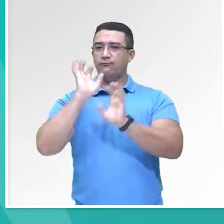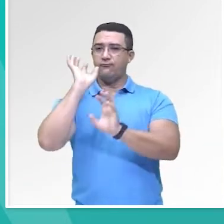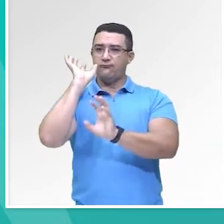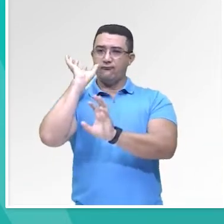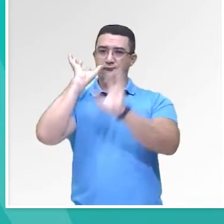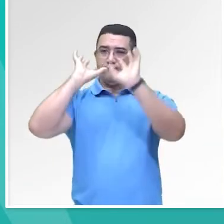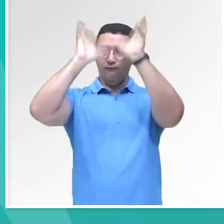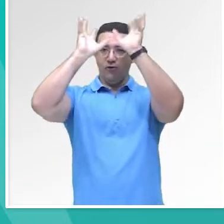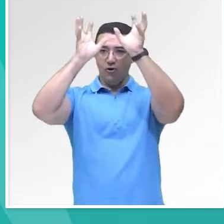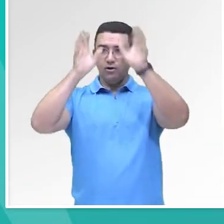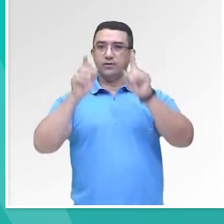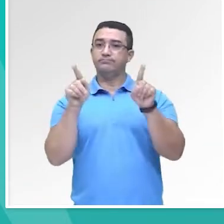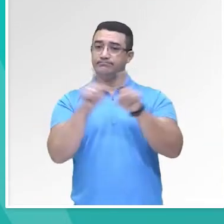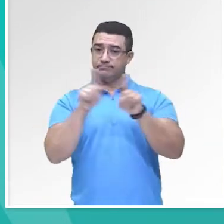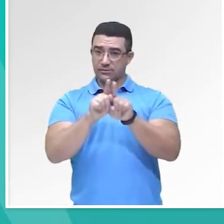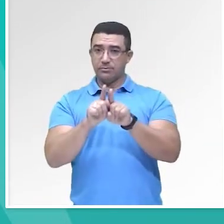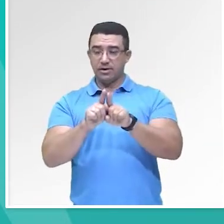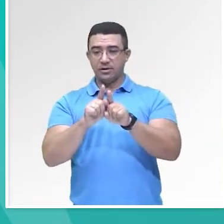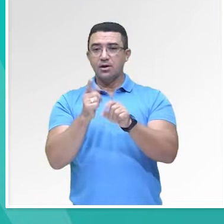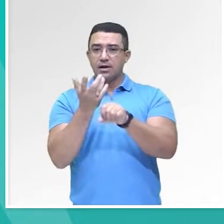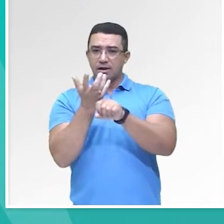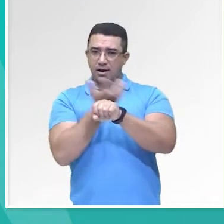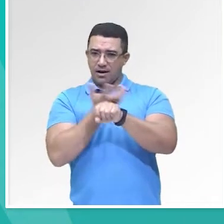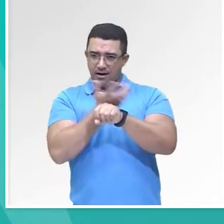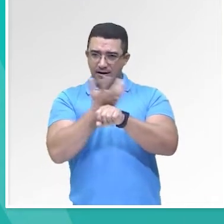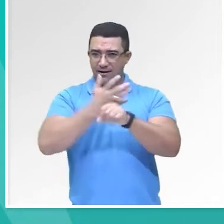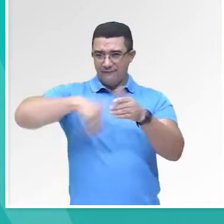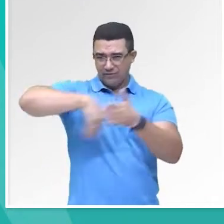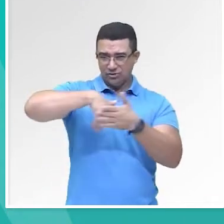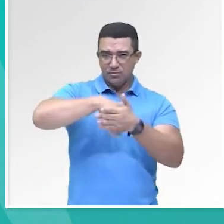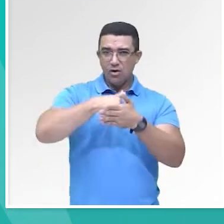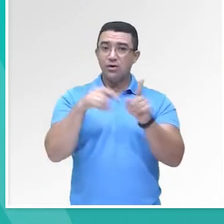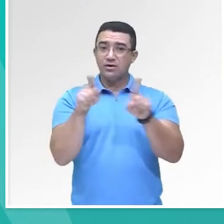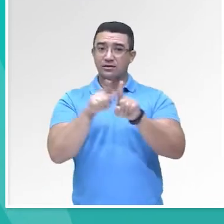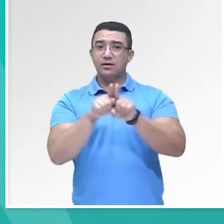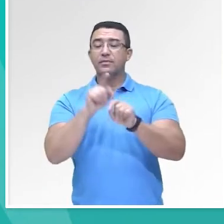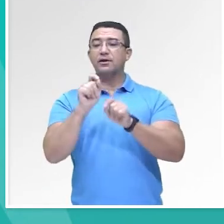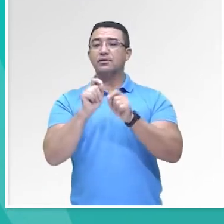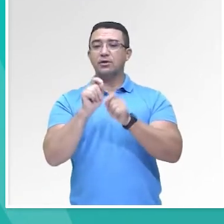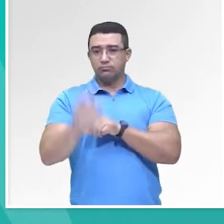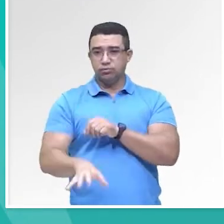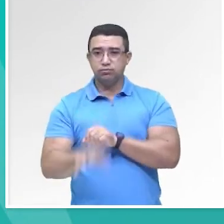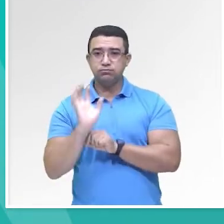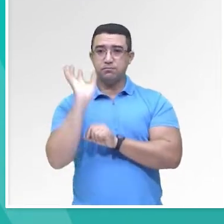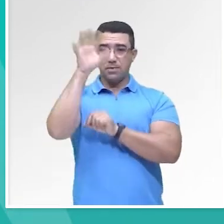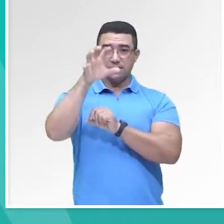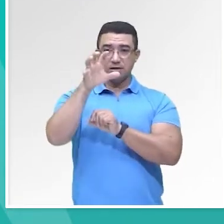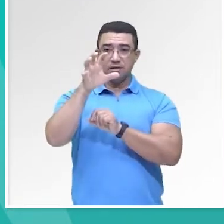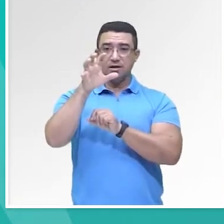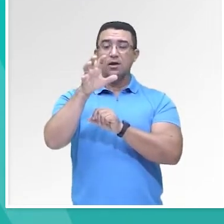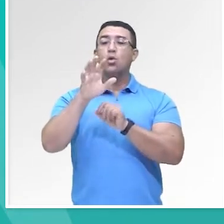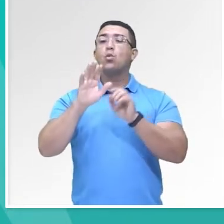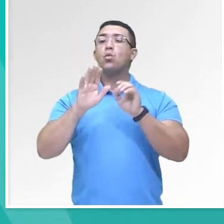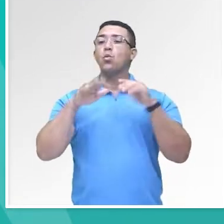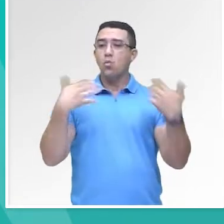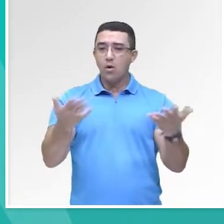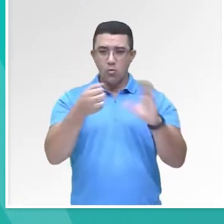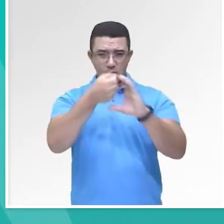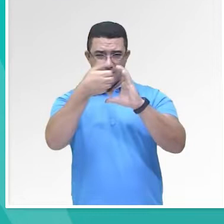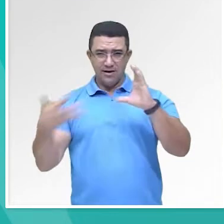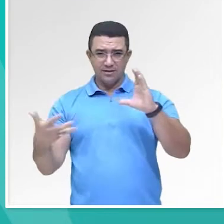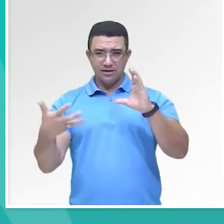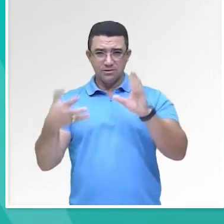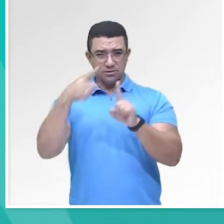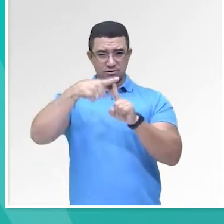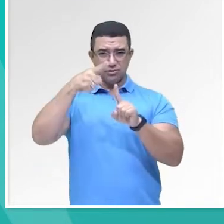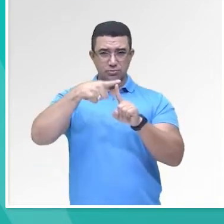o futsal e o basquete. E quais são as características principais? É que esse tipo de